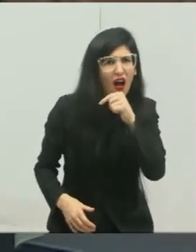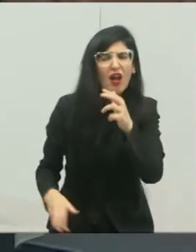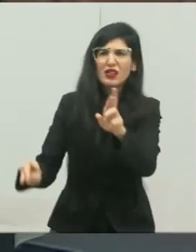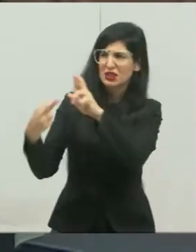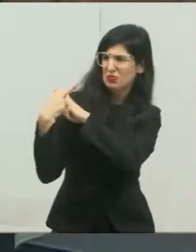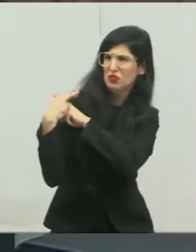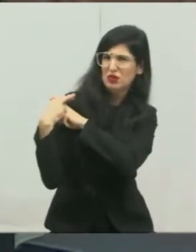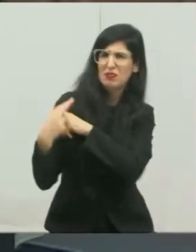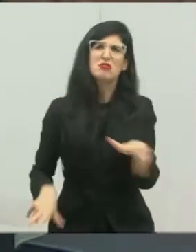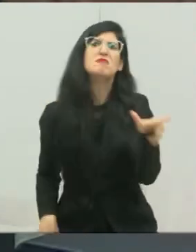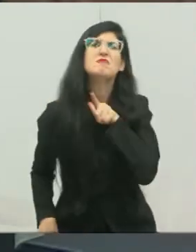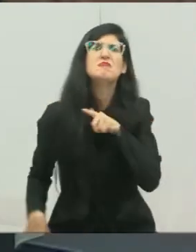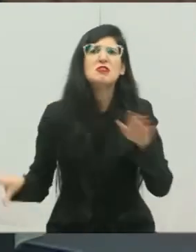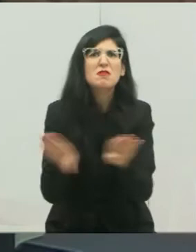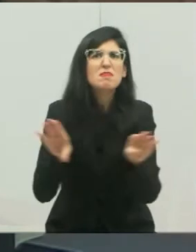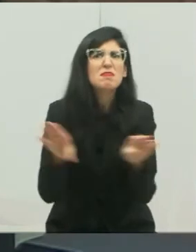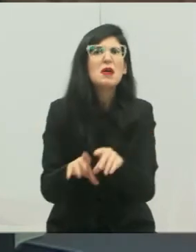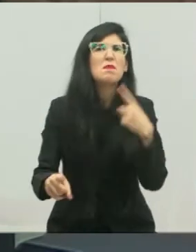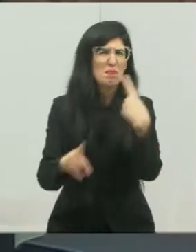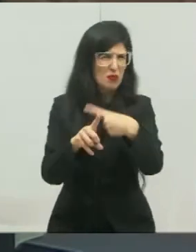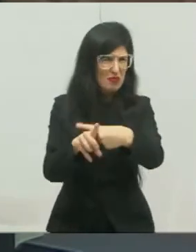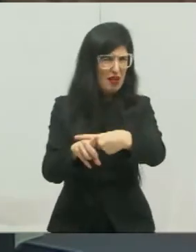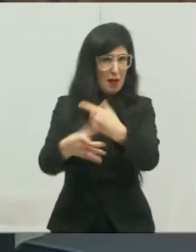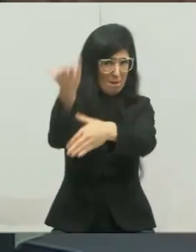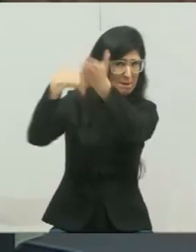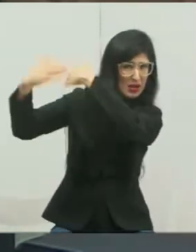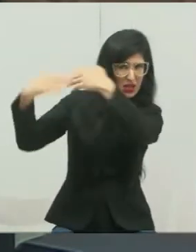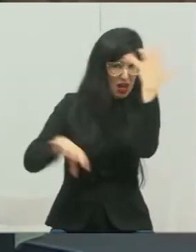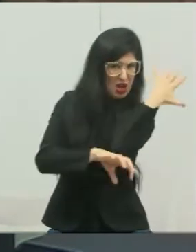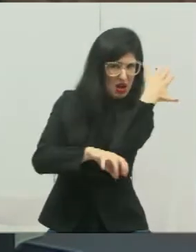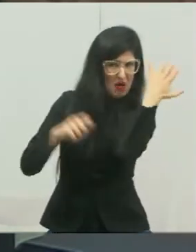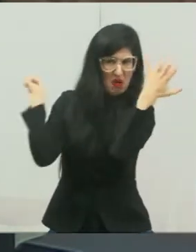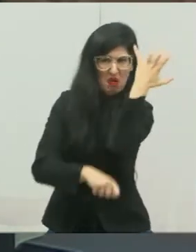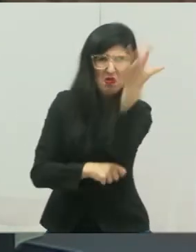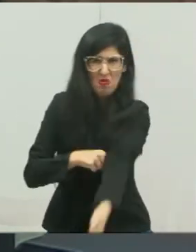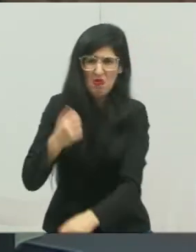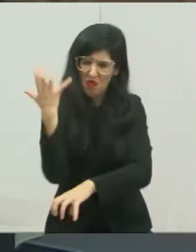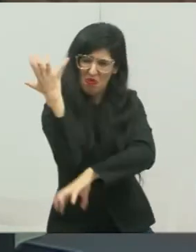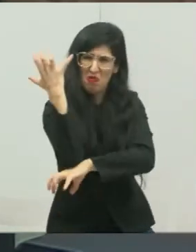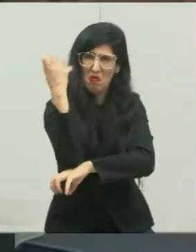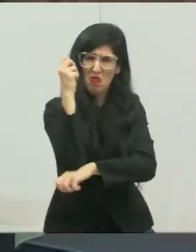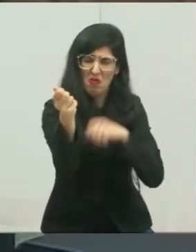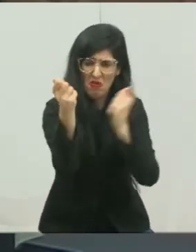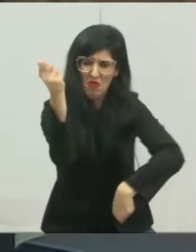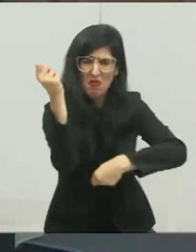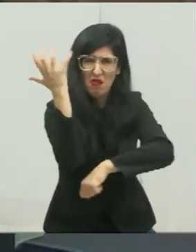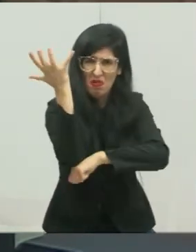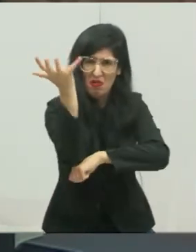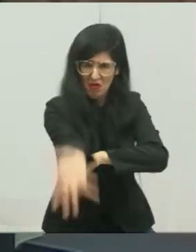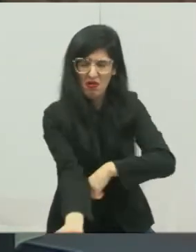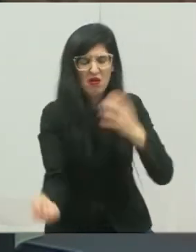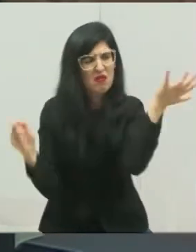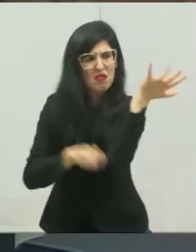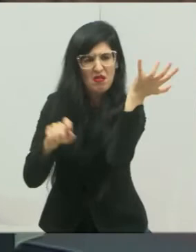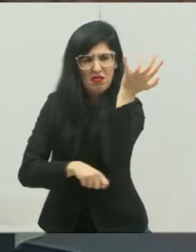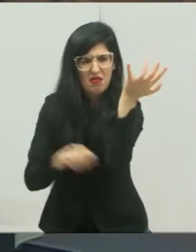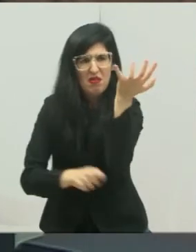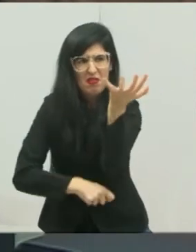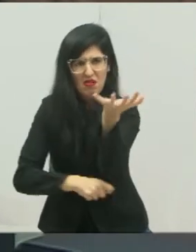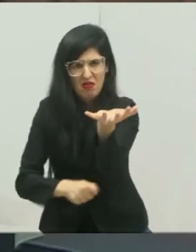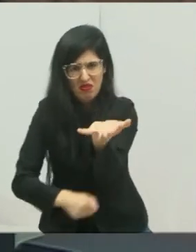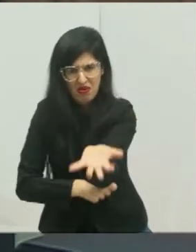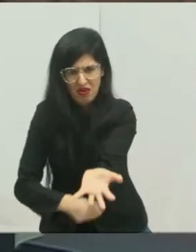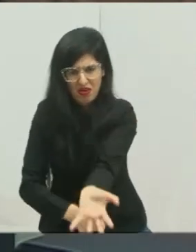aquela área lá, porque eles desmataram aquela área, não mantém limpo, desmataram, mas precisa restaurar aquela área lá. Então, ele está cobrando isso